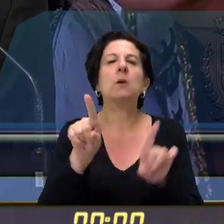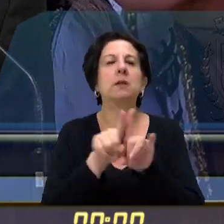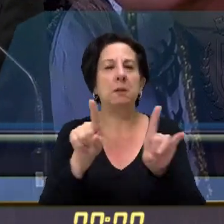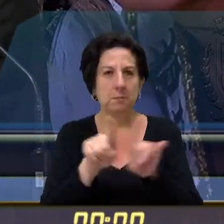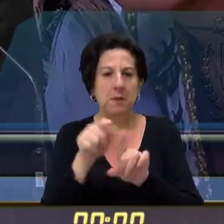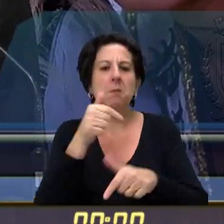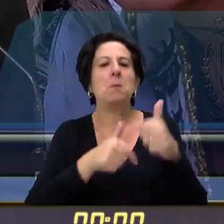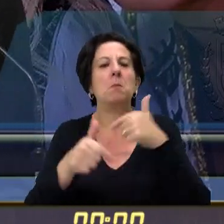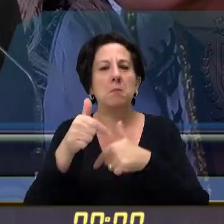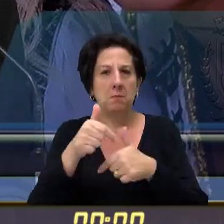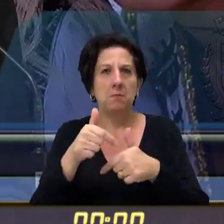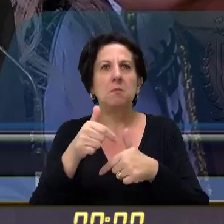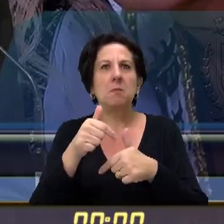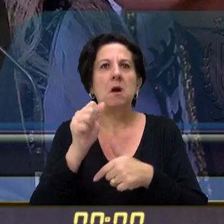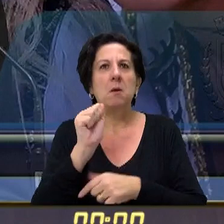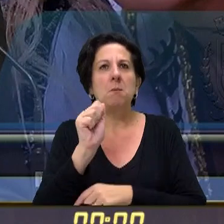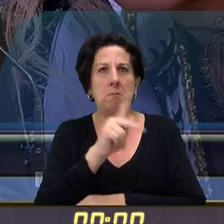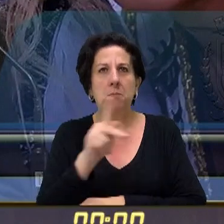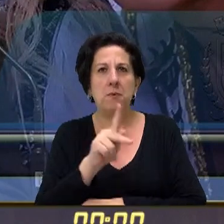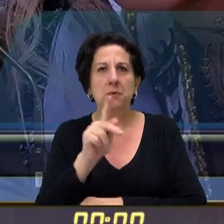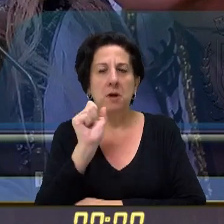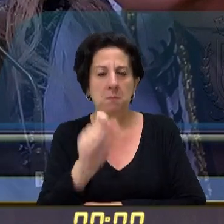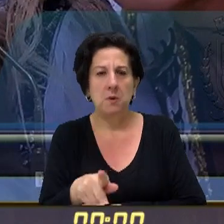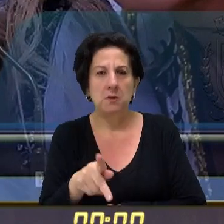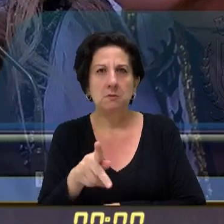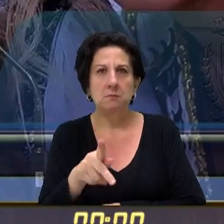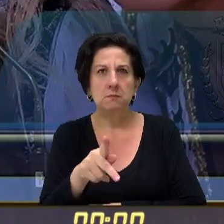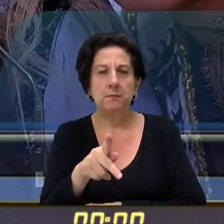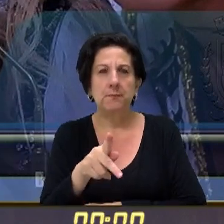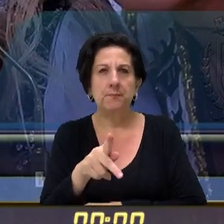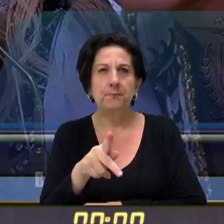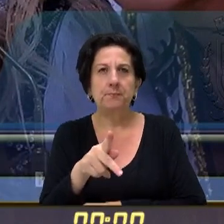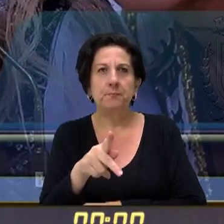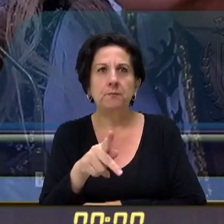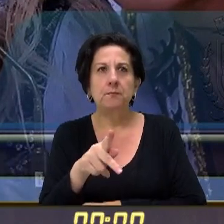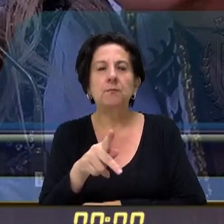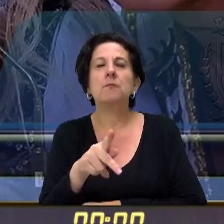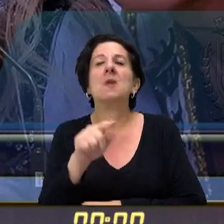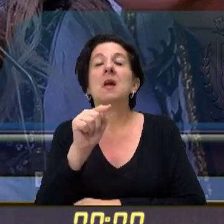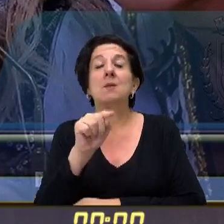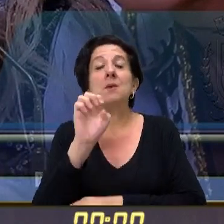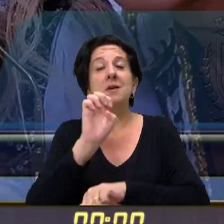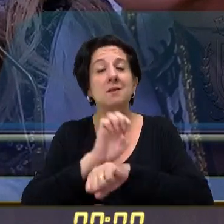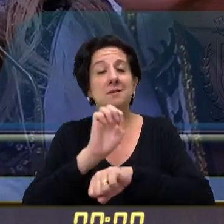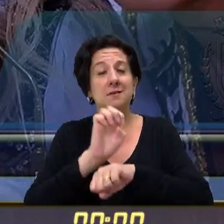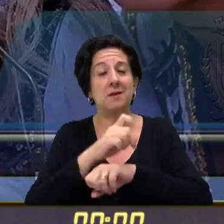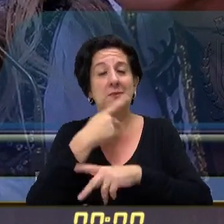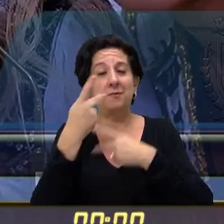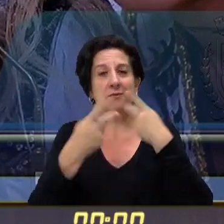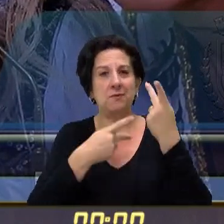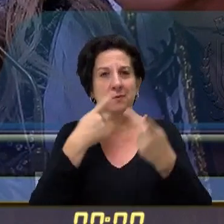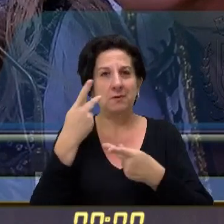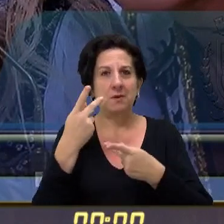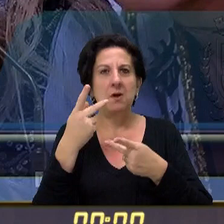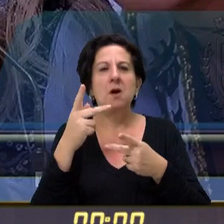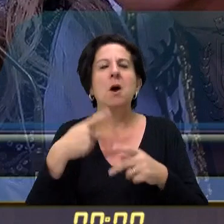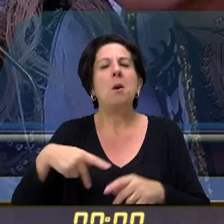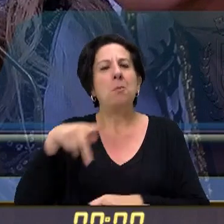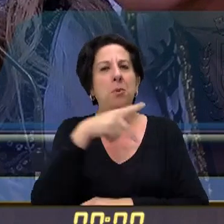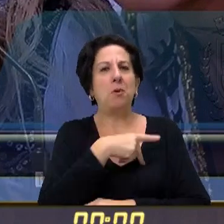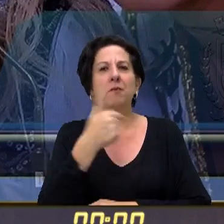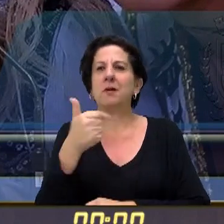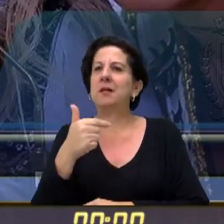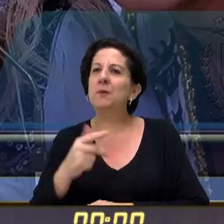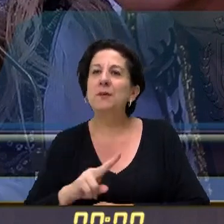servidor, é professor aposentado da rede estadual, eu quero lembrar que o nosso hino do Estado, ele diz assim: povo que não tem